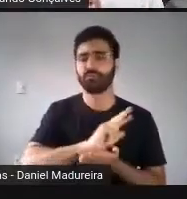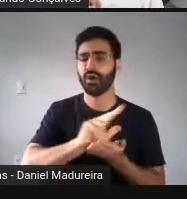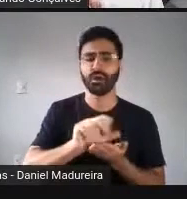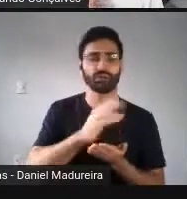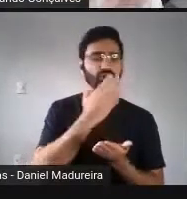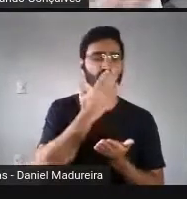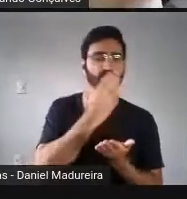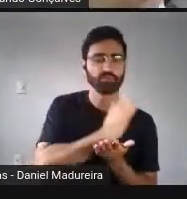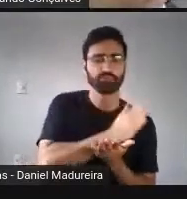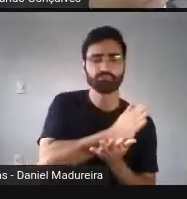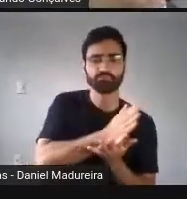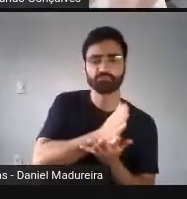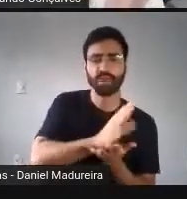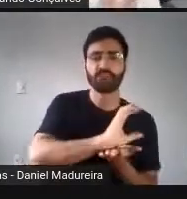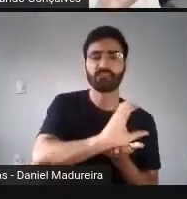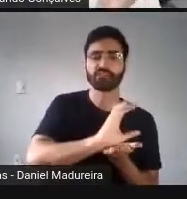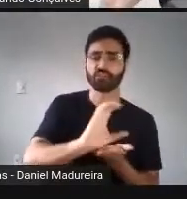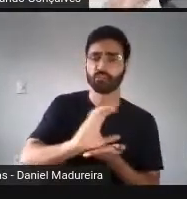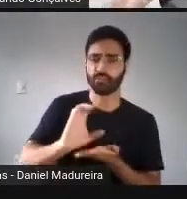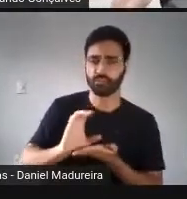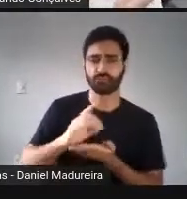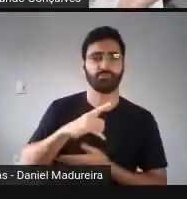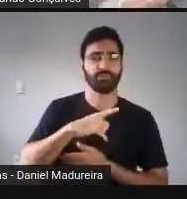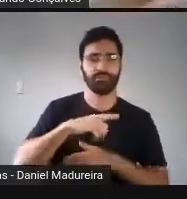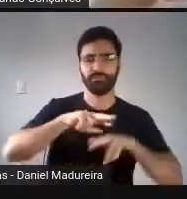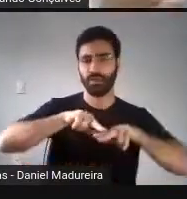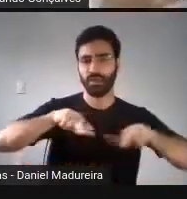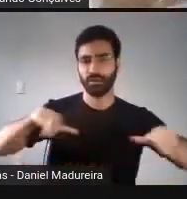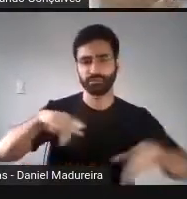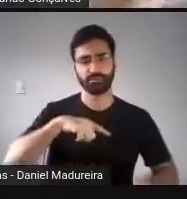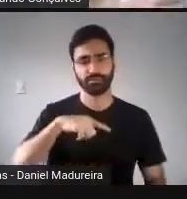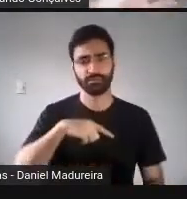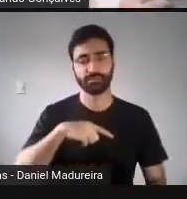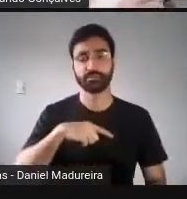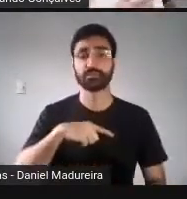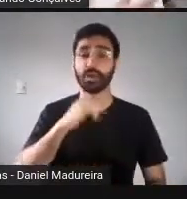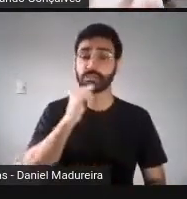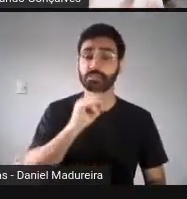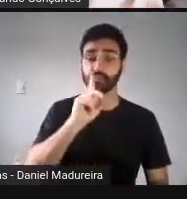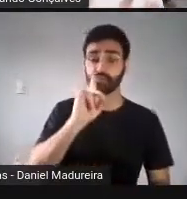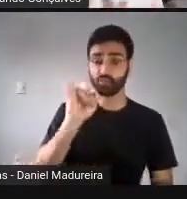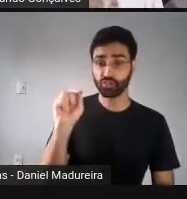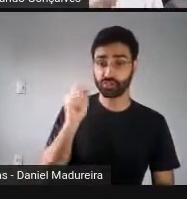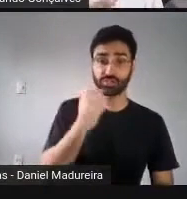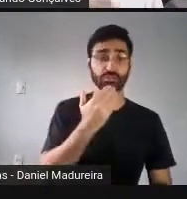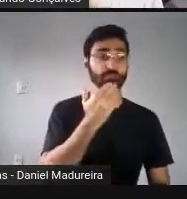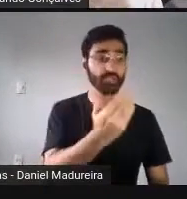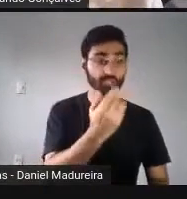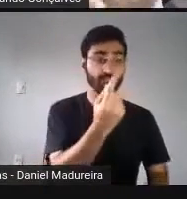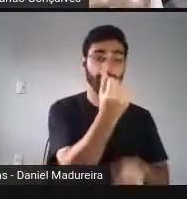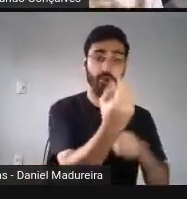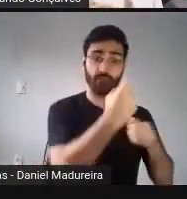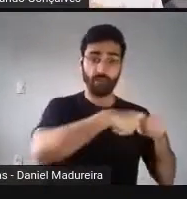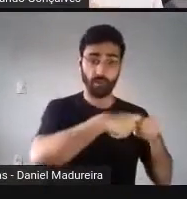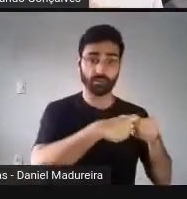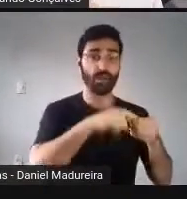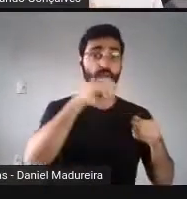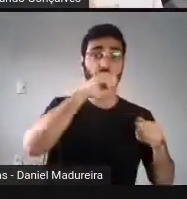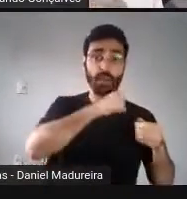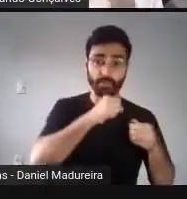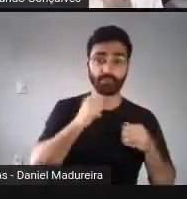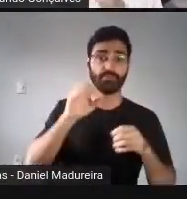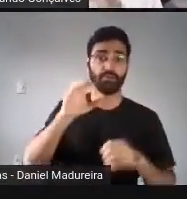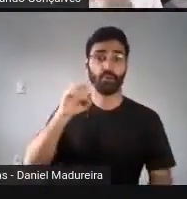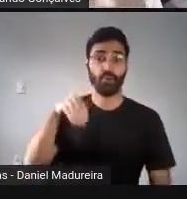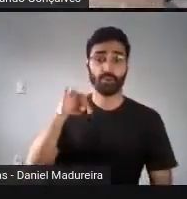aí que tem liquidez de D mais zero, que significa que no dia que eu peço o resgate, o dinheiro cai na conta, né? Lembrando que alguns fundos de